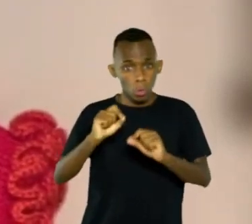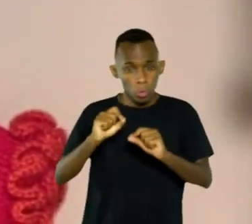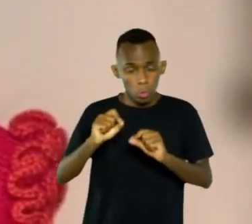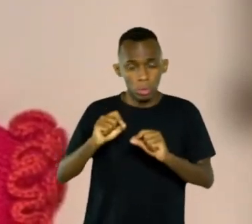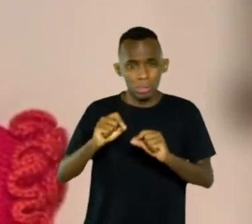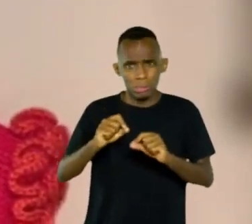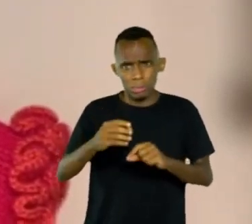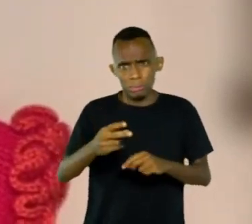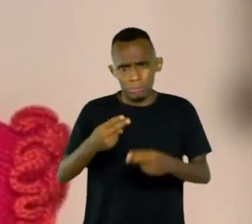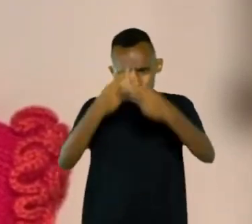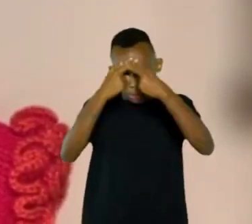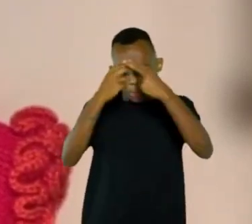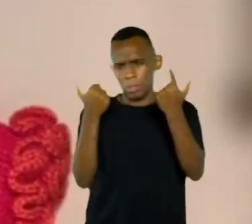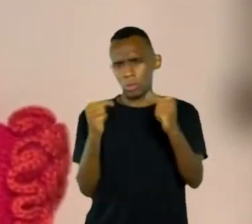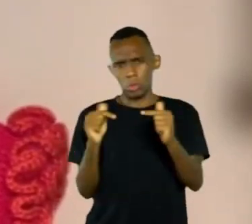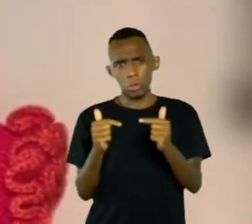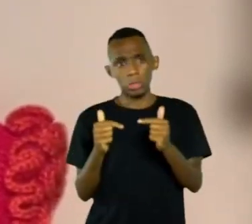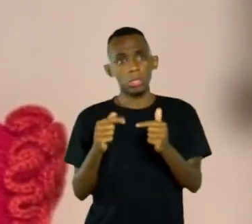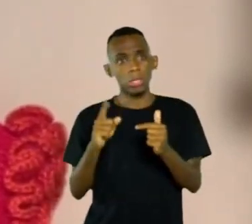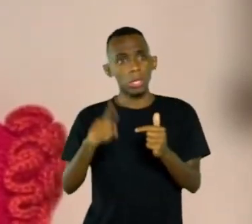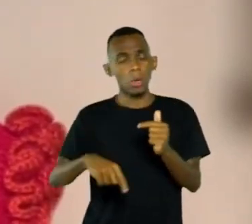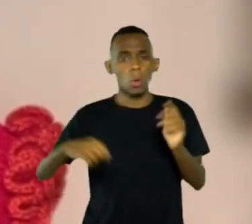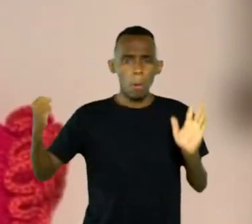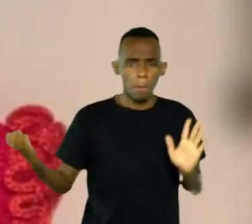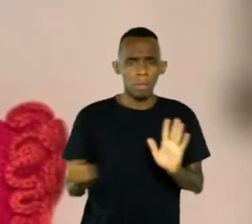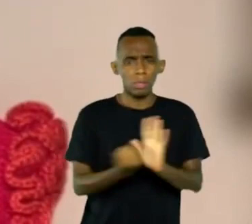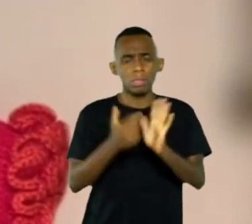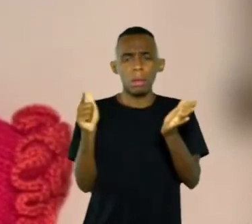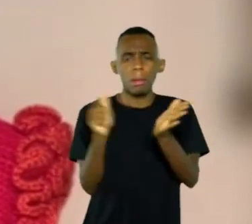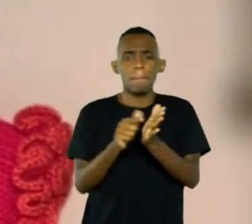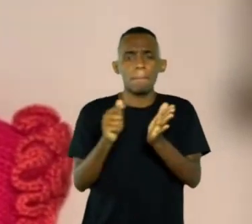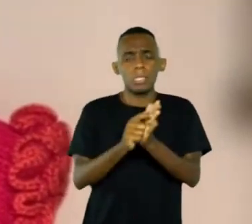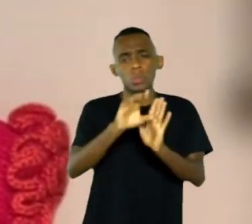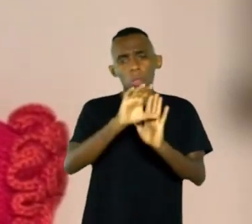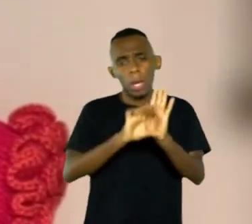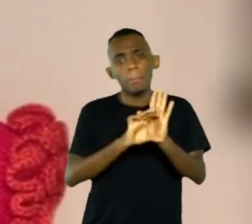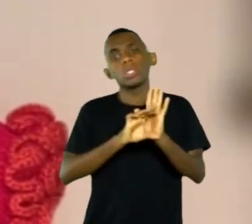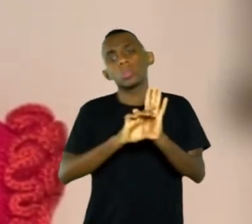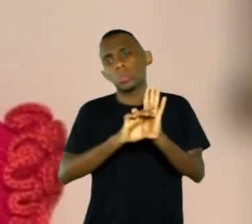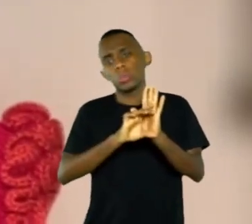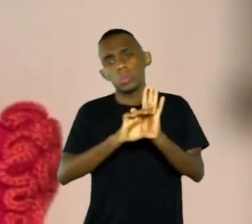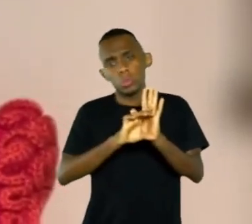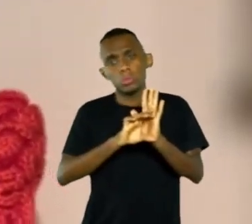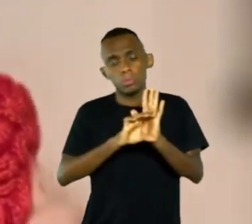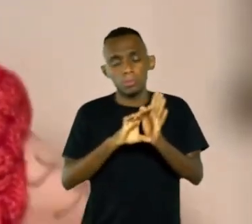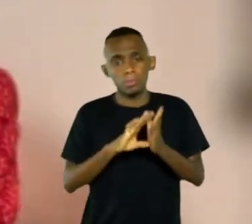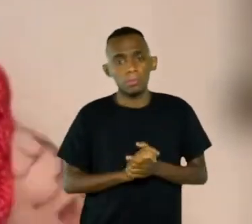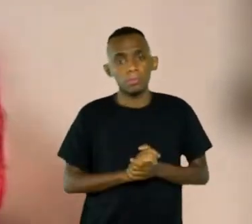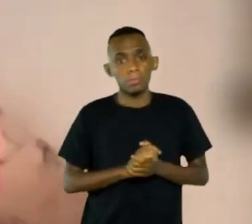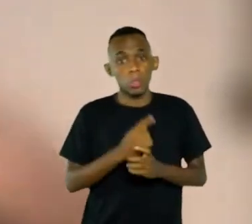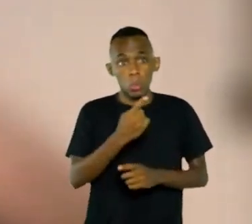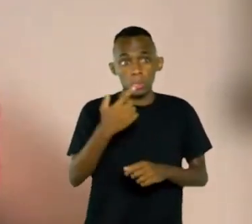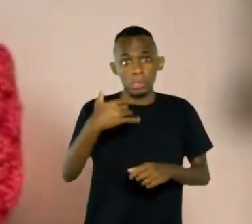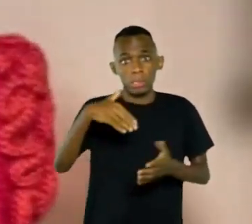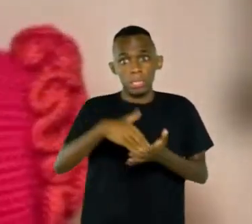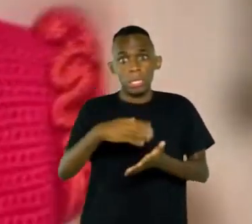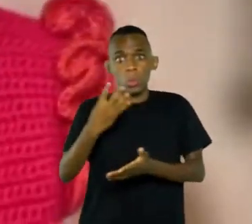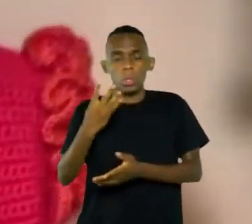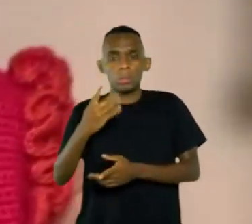de Tânia Zaguri, com um marcador de página no capítulo Entre 1 e 4 anos. Francisco já tinha